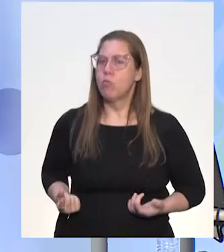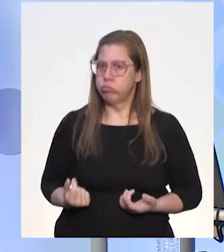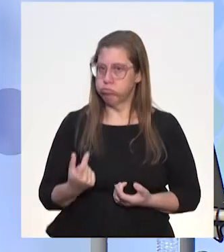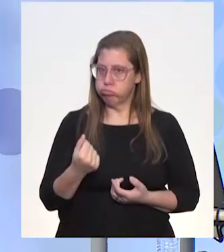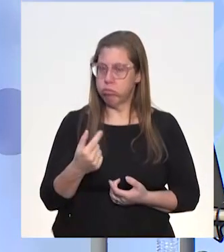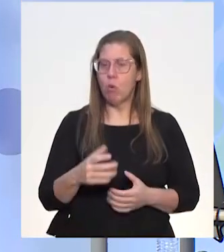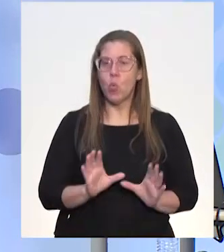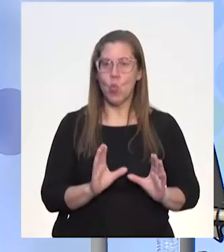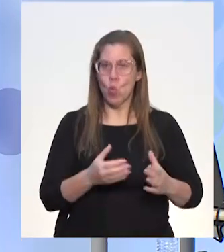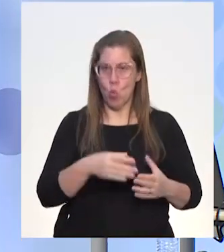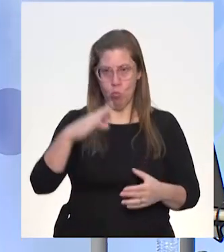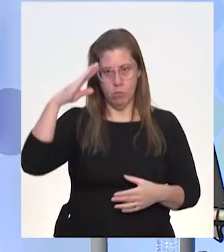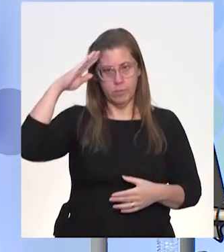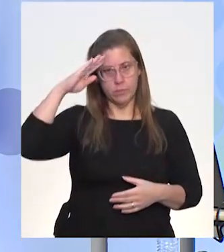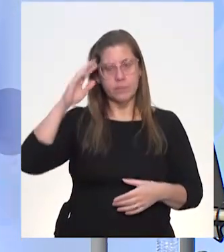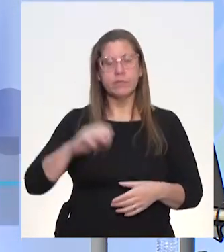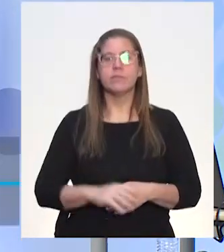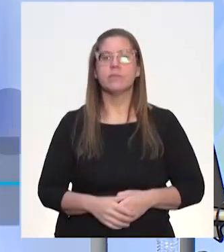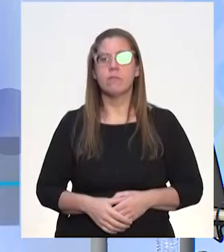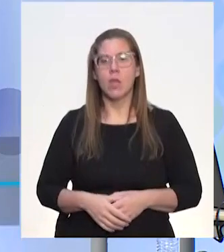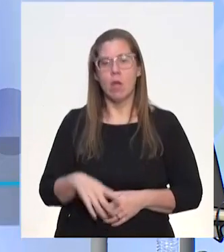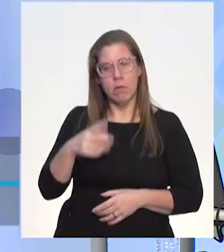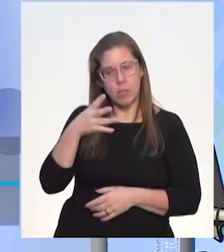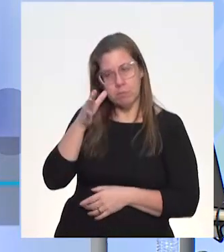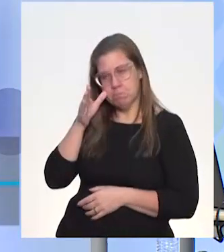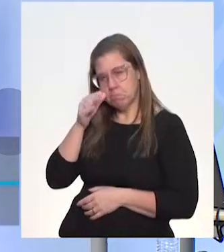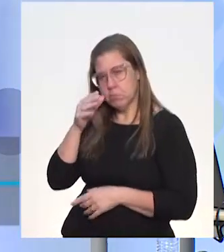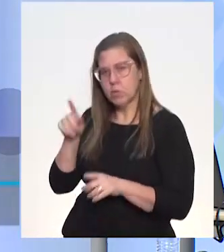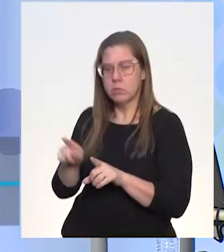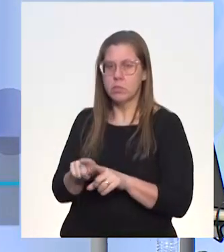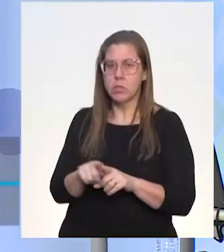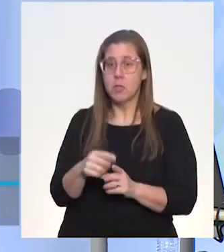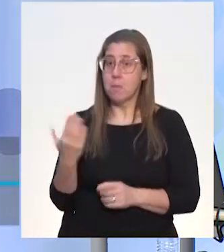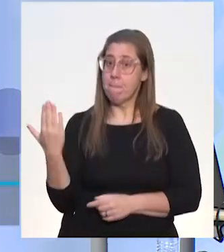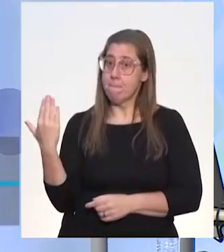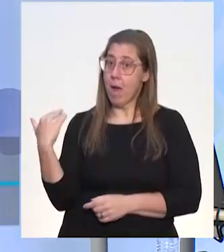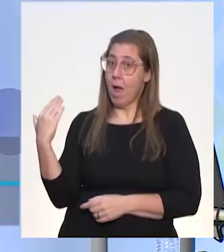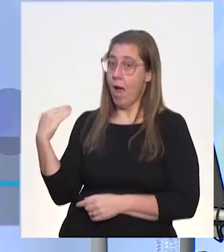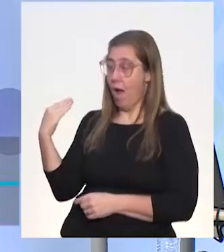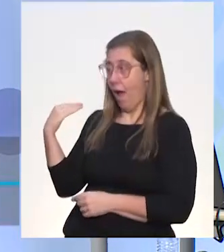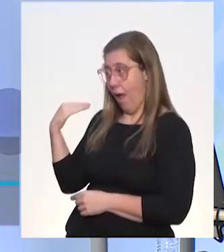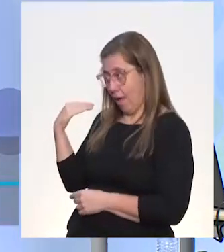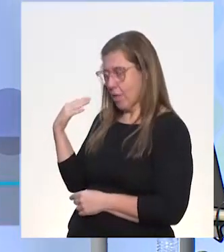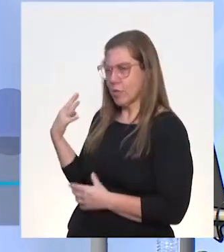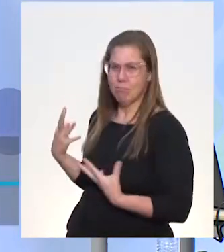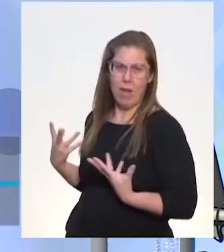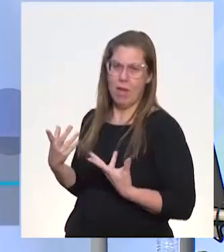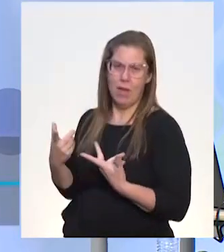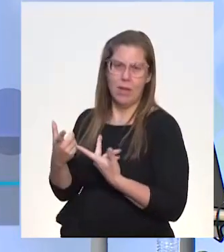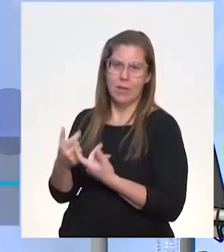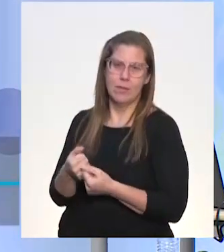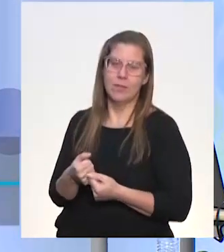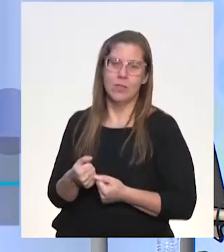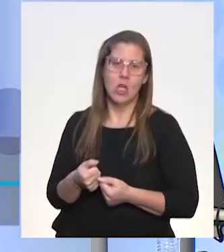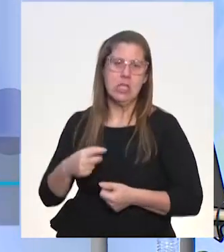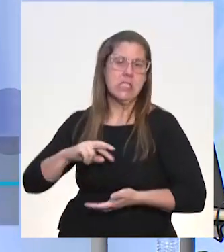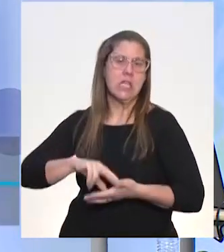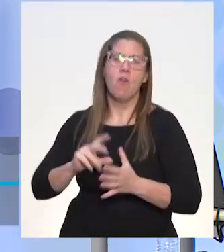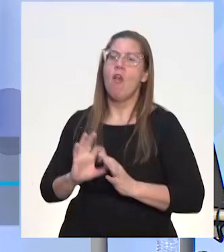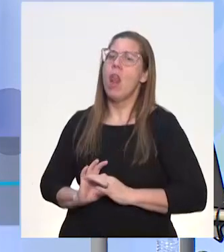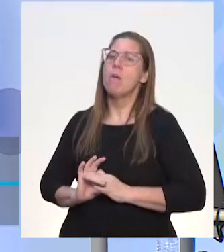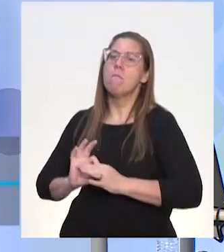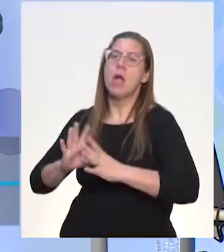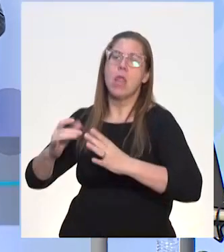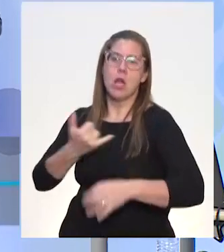guerra. Aqui é uma linha direta muito curiosa entre o passado glorioso, que significou a liberdade frente ao